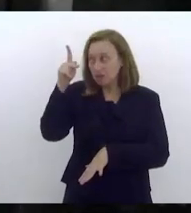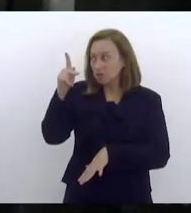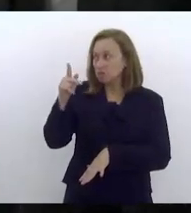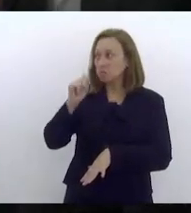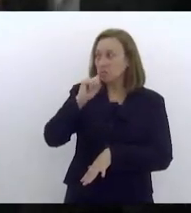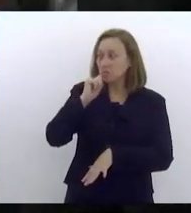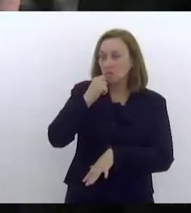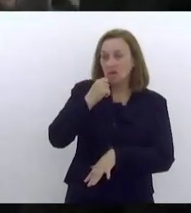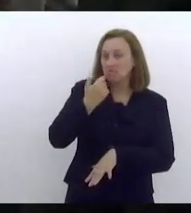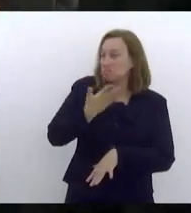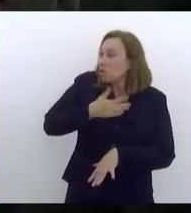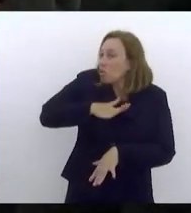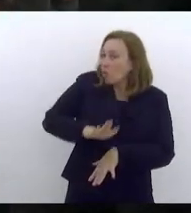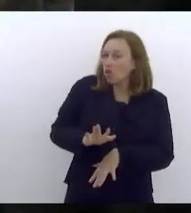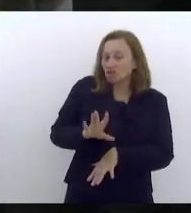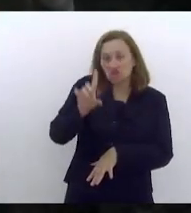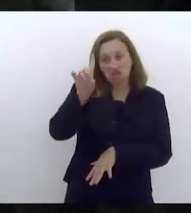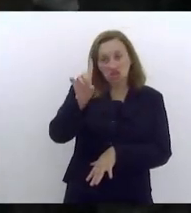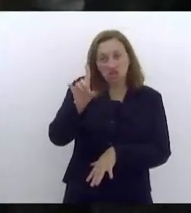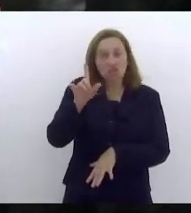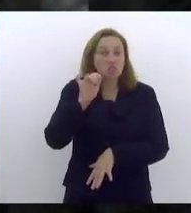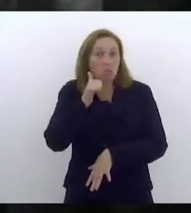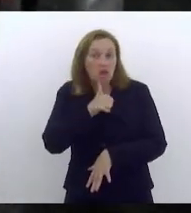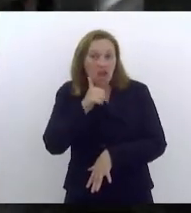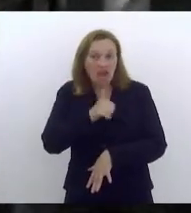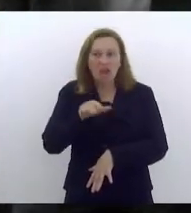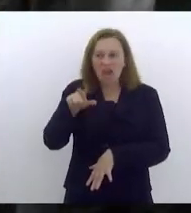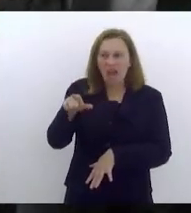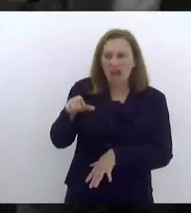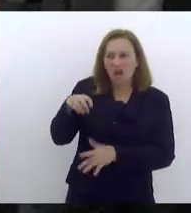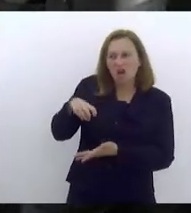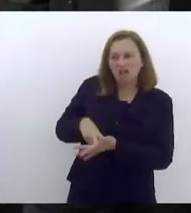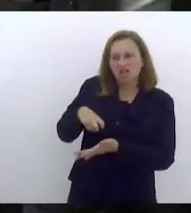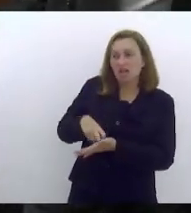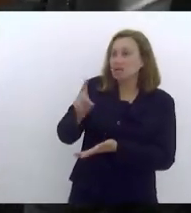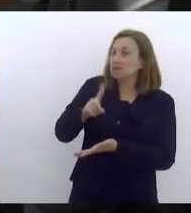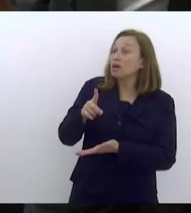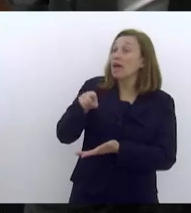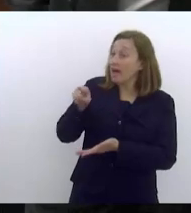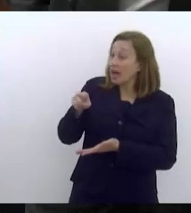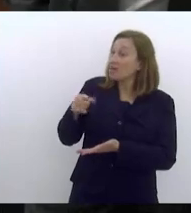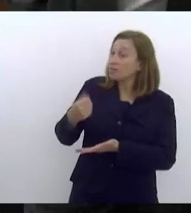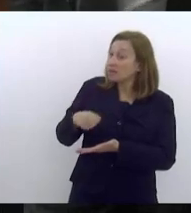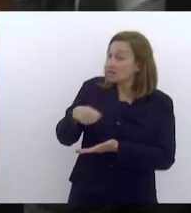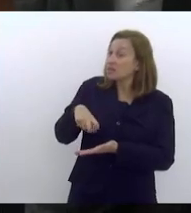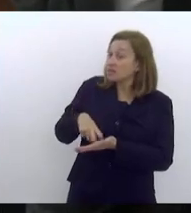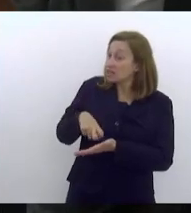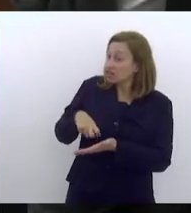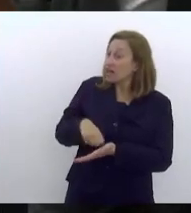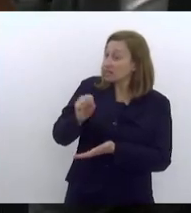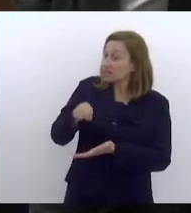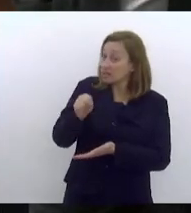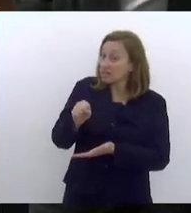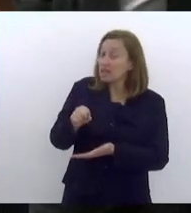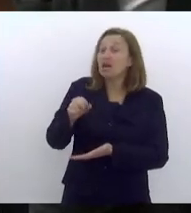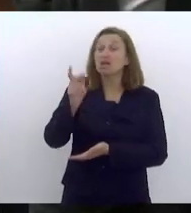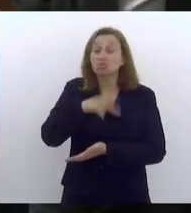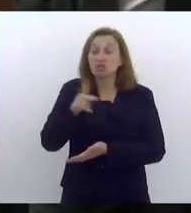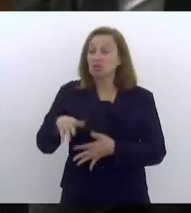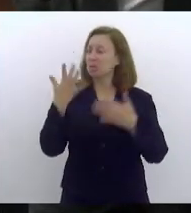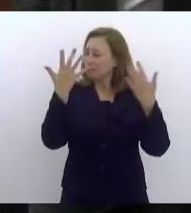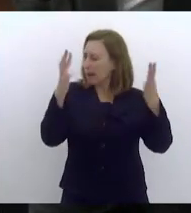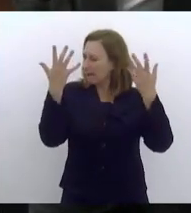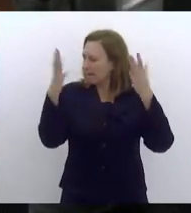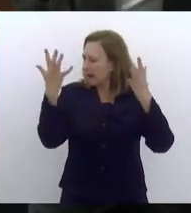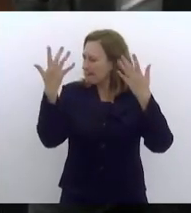nas professoras, não que elas não tenham que ser punidas, não, elas têm que ser exemplarmente punidas, as professoras que aplaudiam